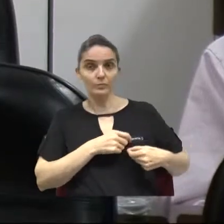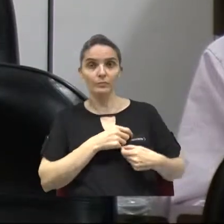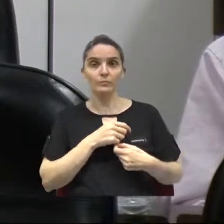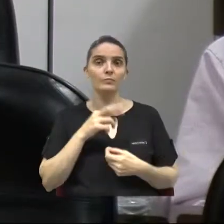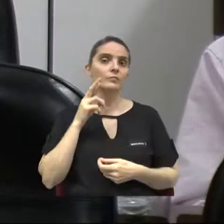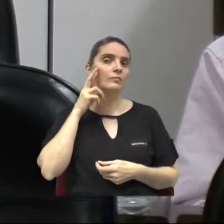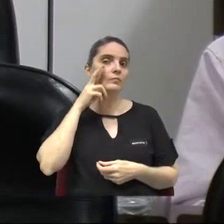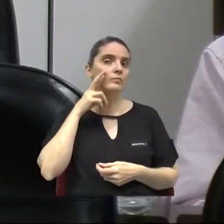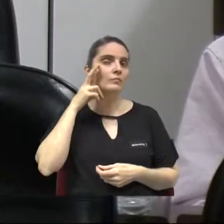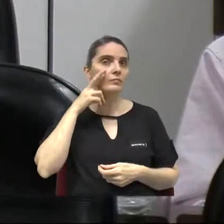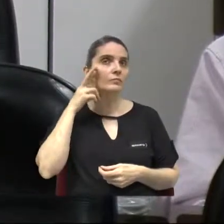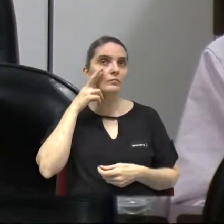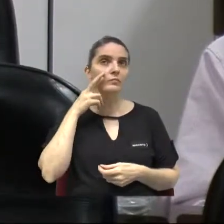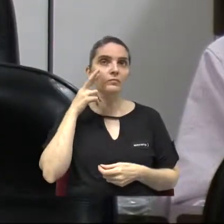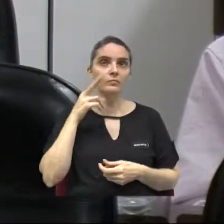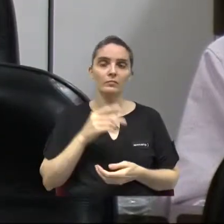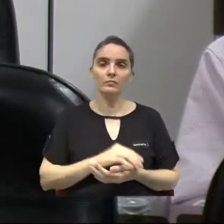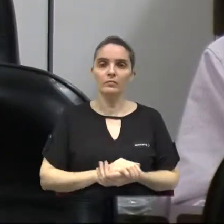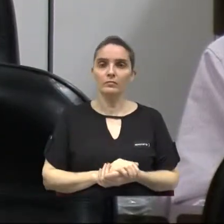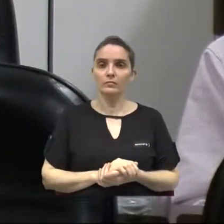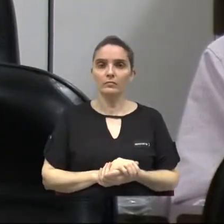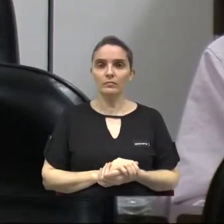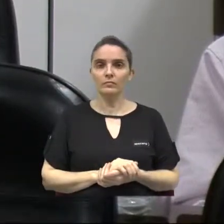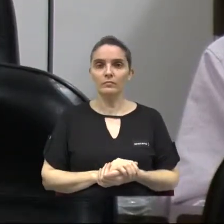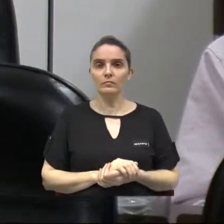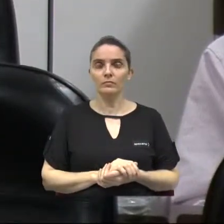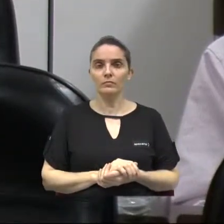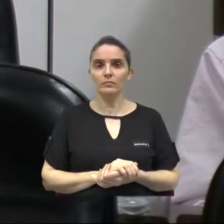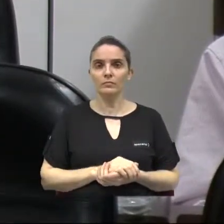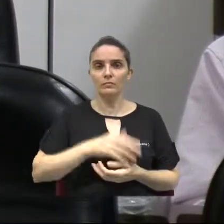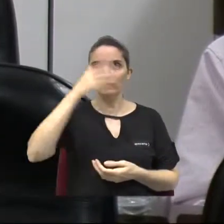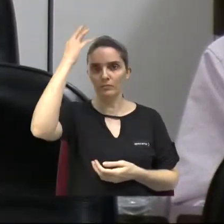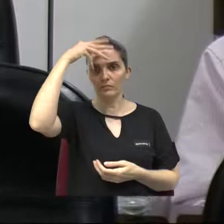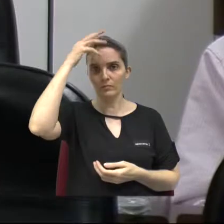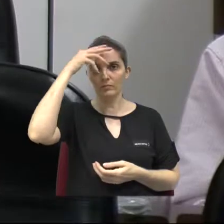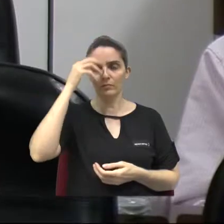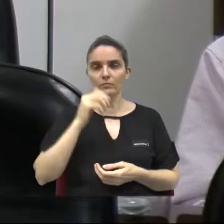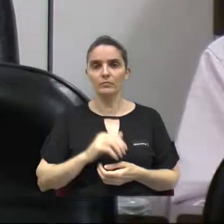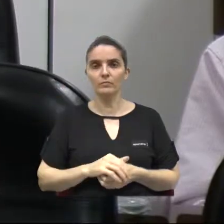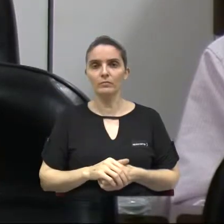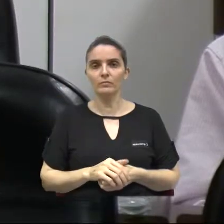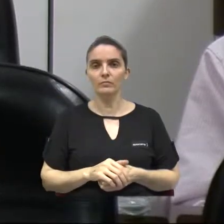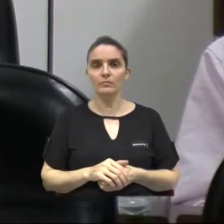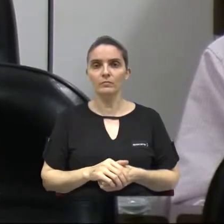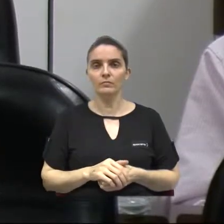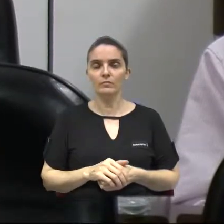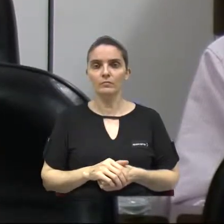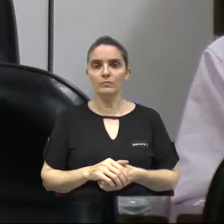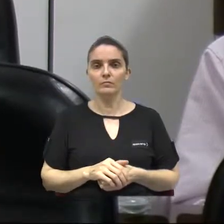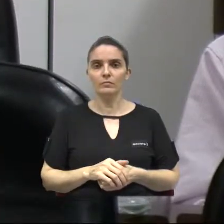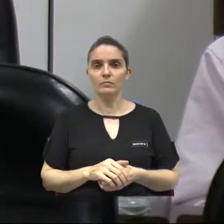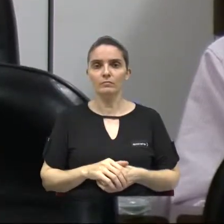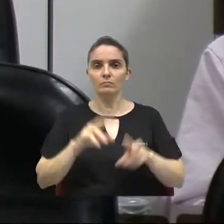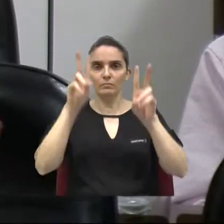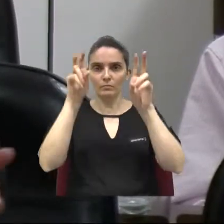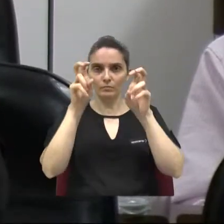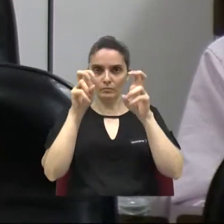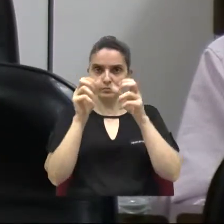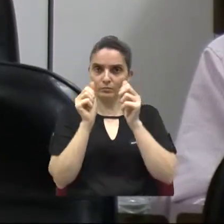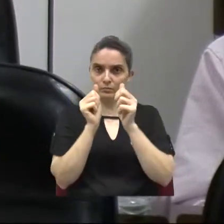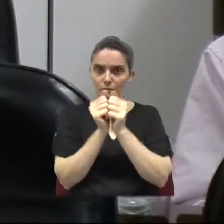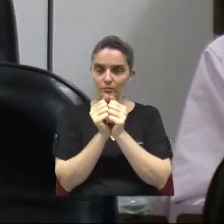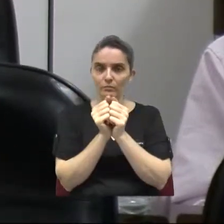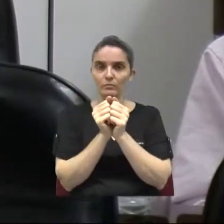no peito, trago pela vereadora Érica Tanque, que defende esta bandeira aqui no município, juntamente